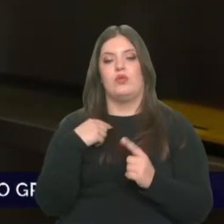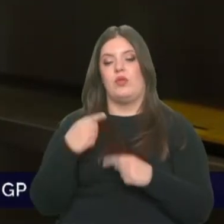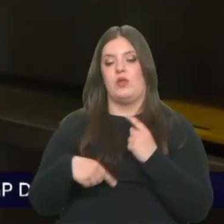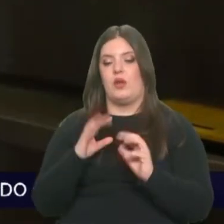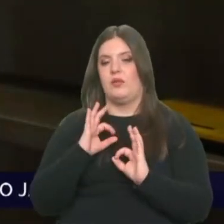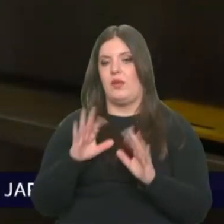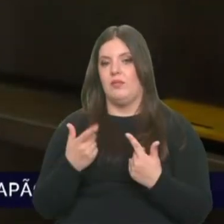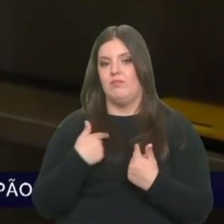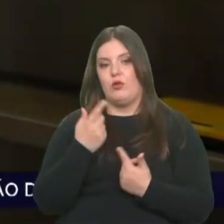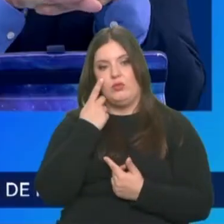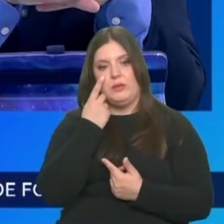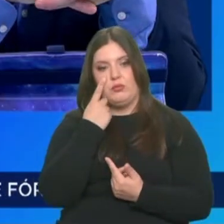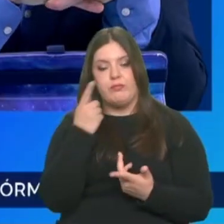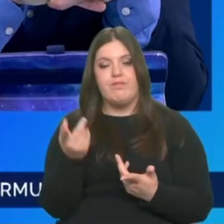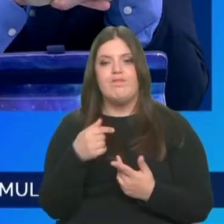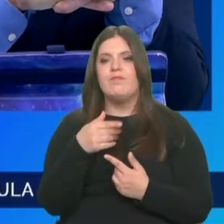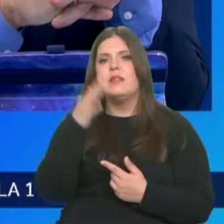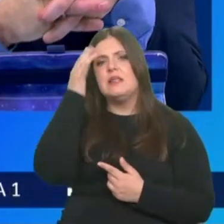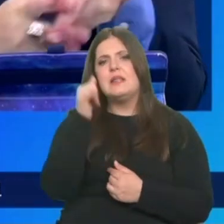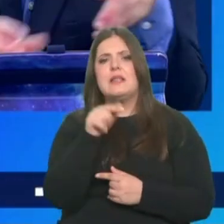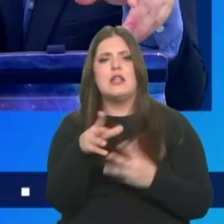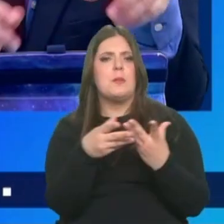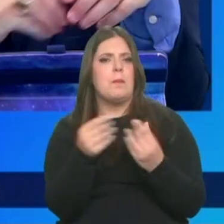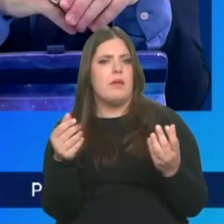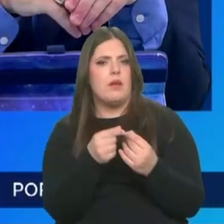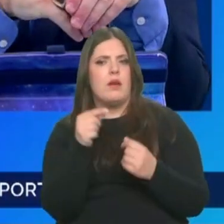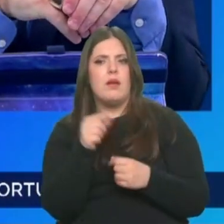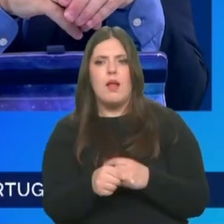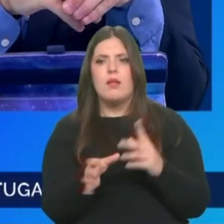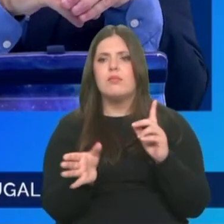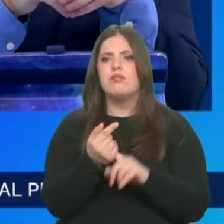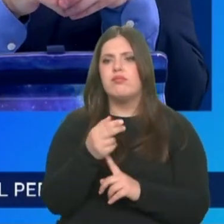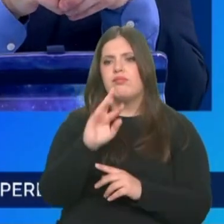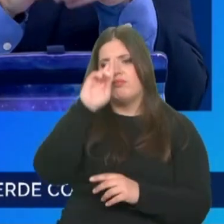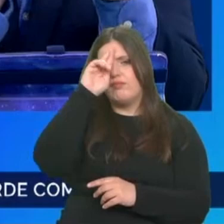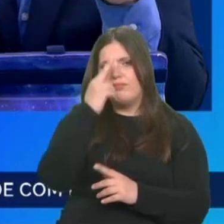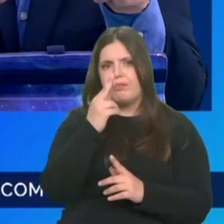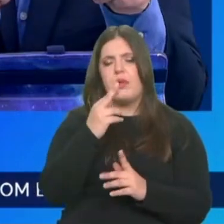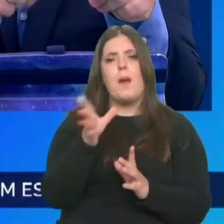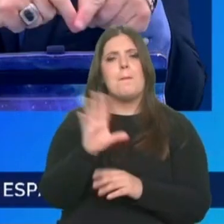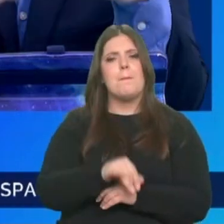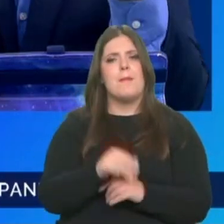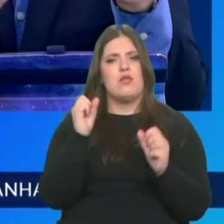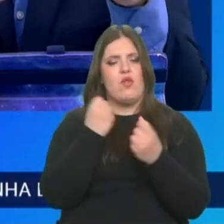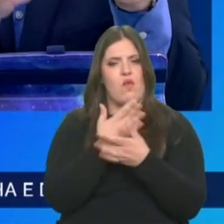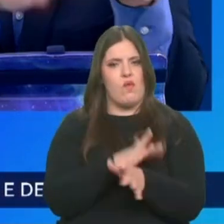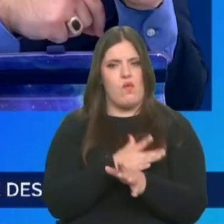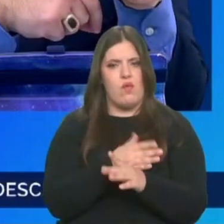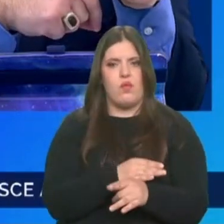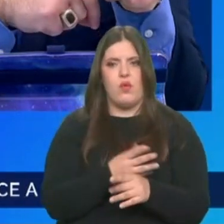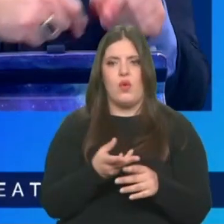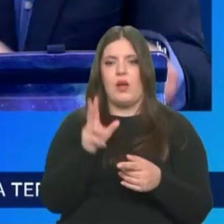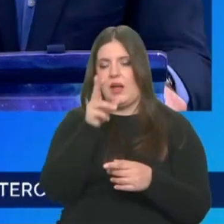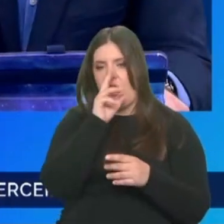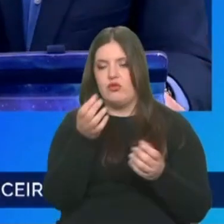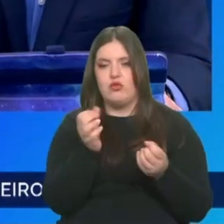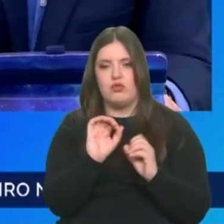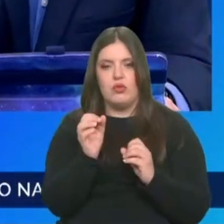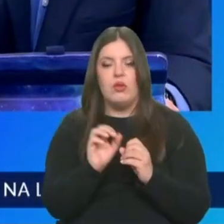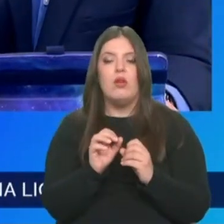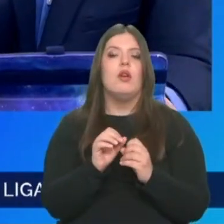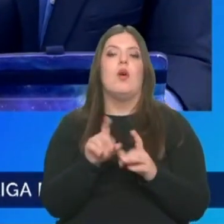Para teres uma pequena ideia, este tipo de material consegue resistir muito mais ao fogo, não liberta gases,